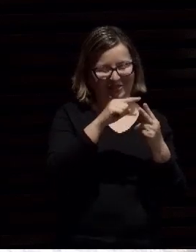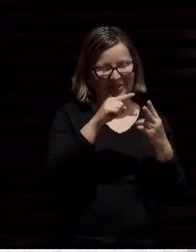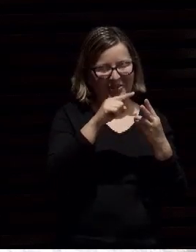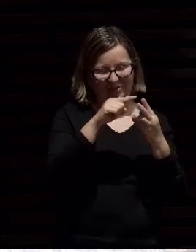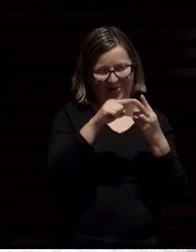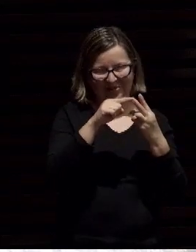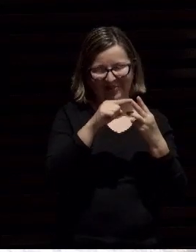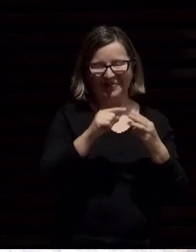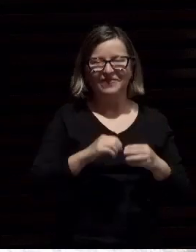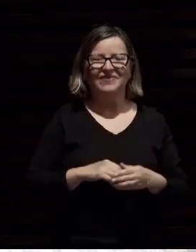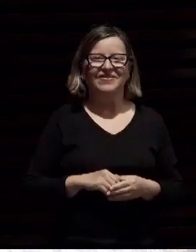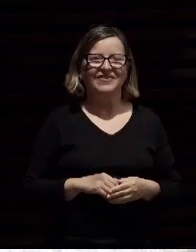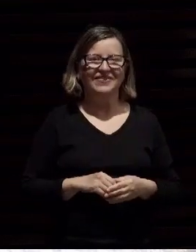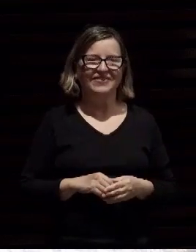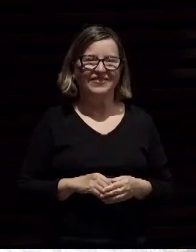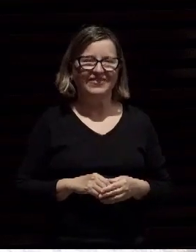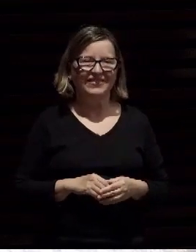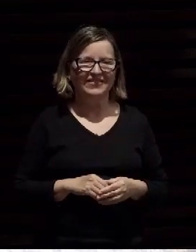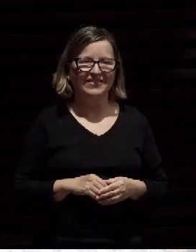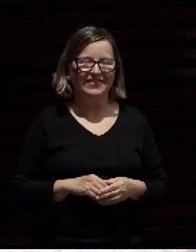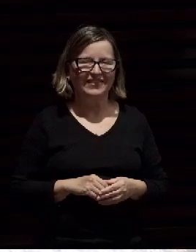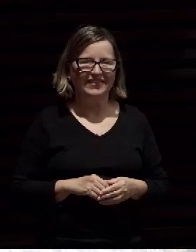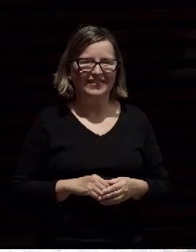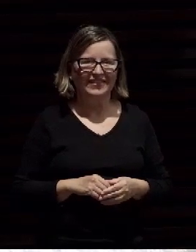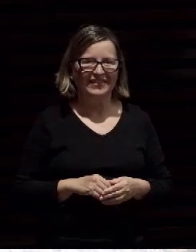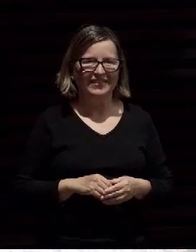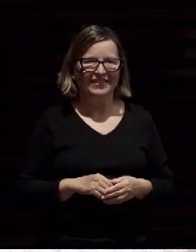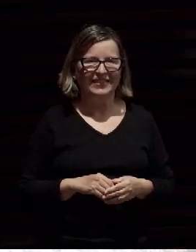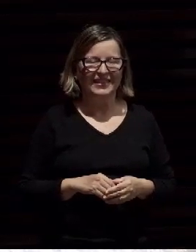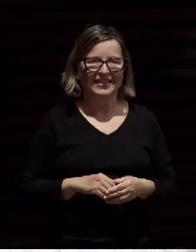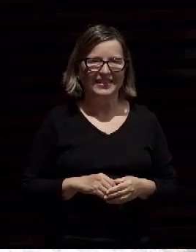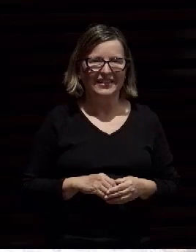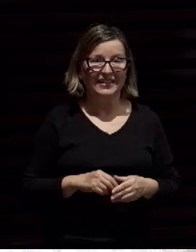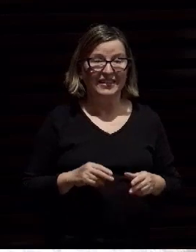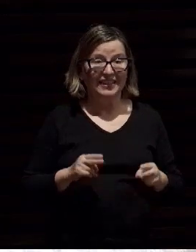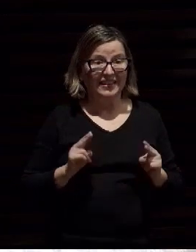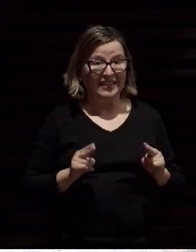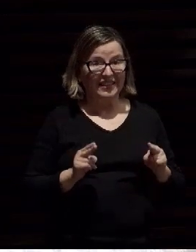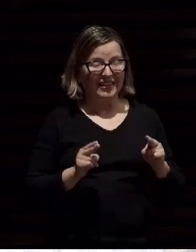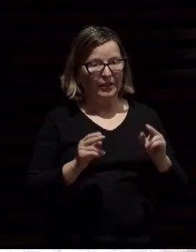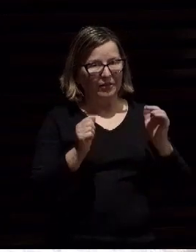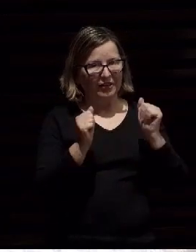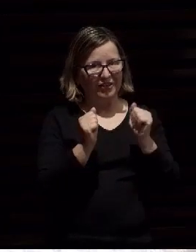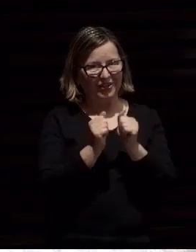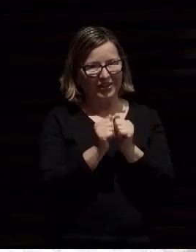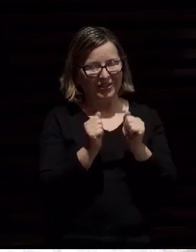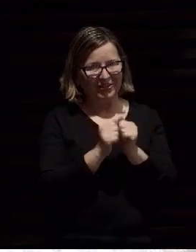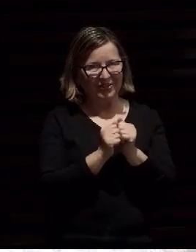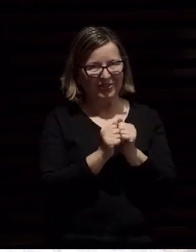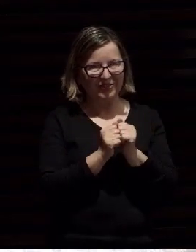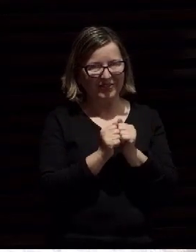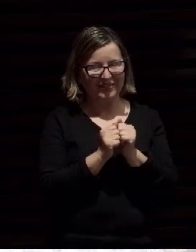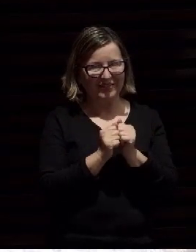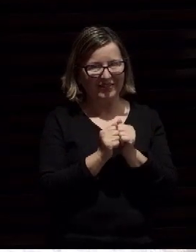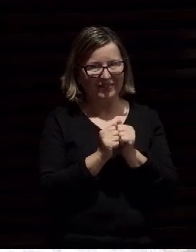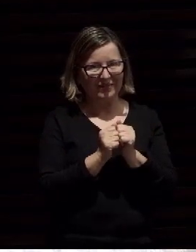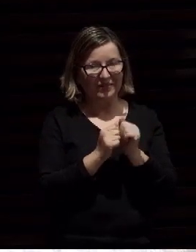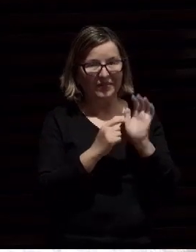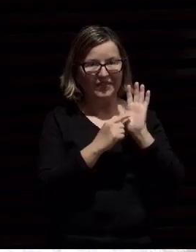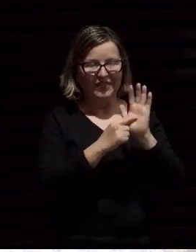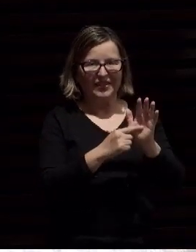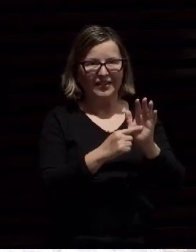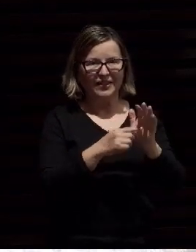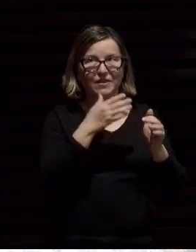Ele está como que por trás de tudo, colocando o Pai e o